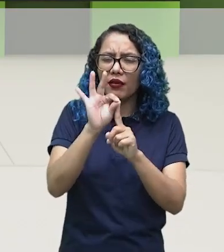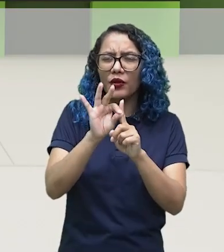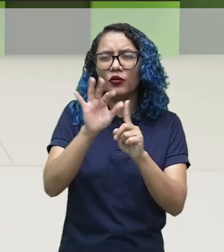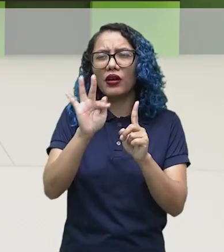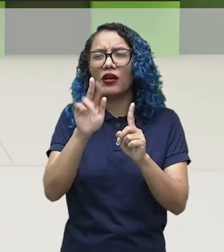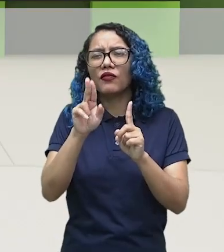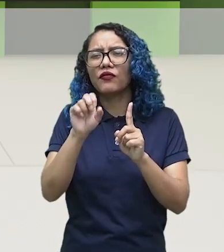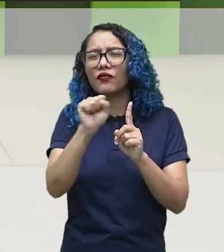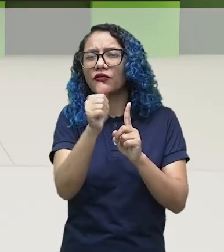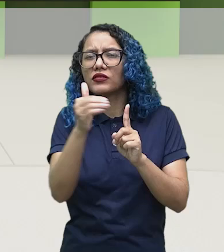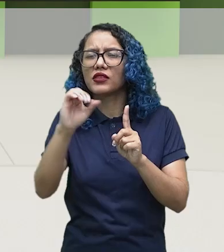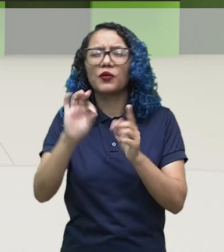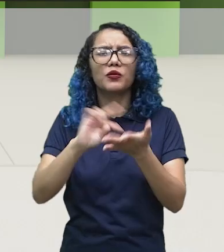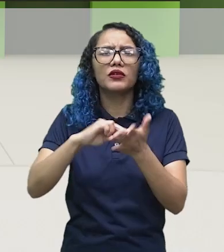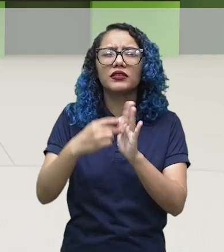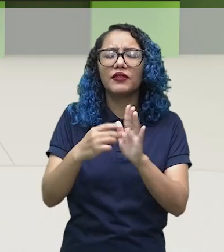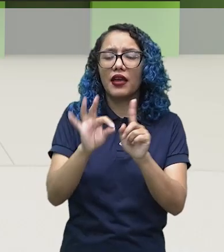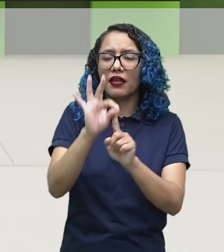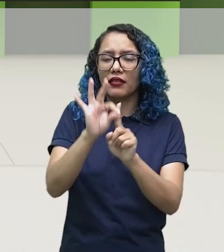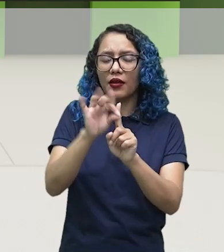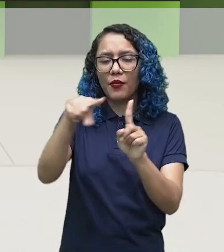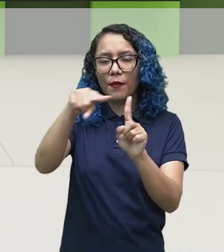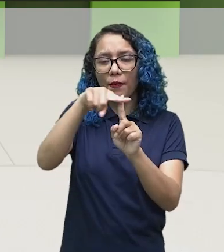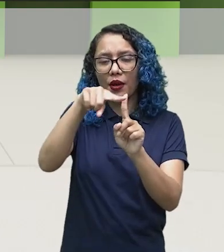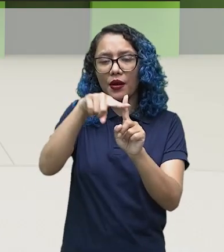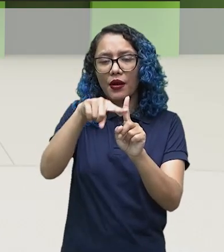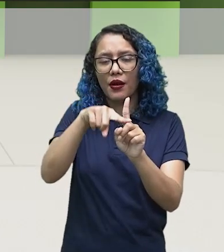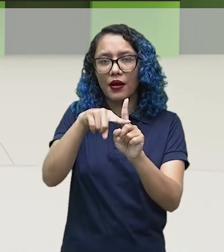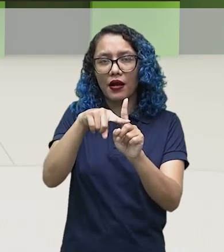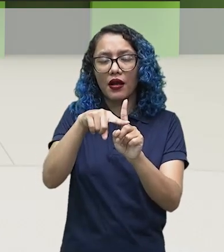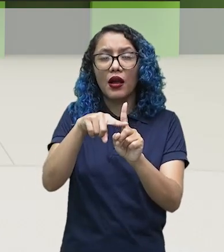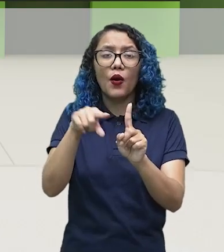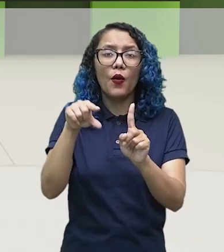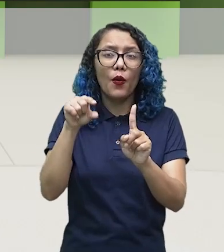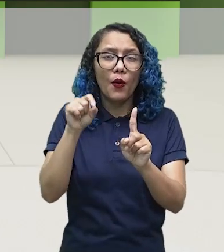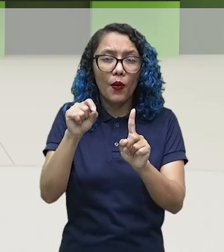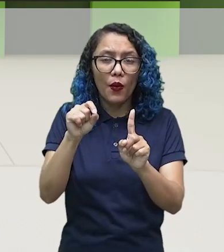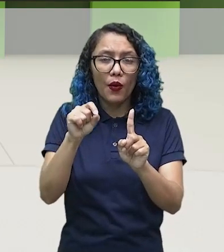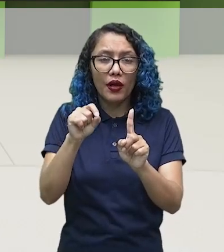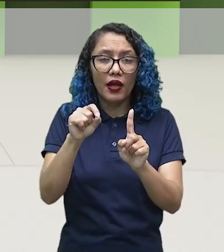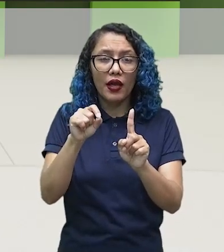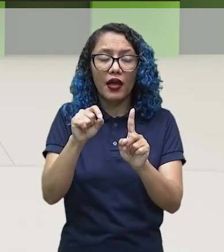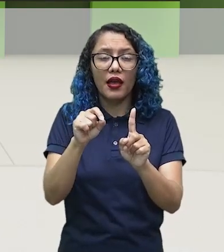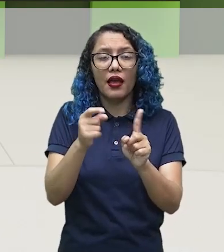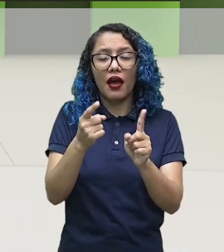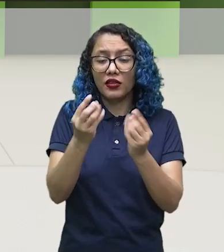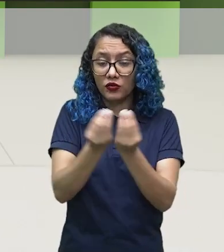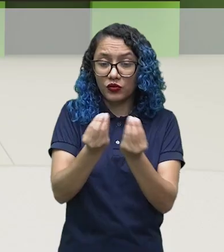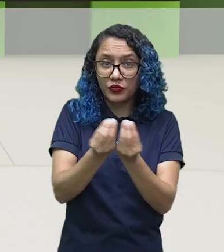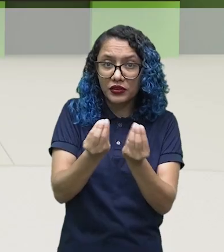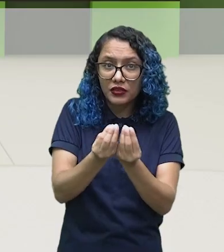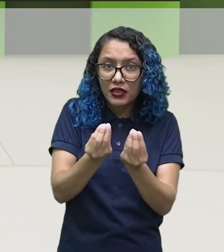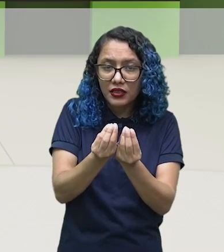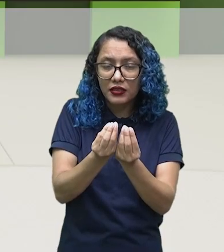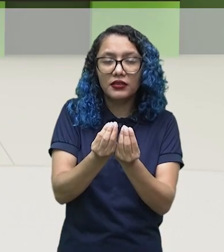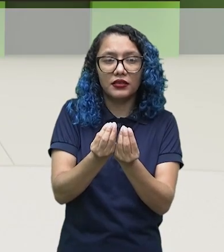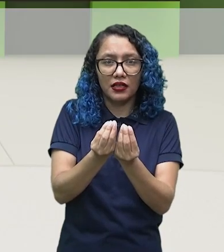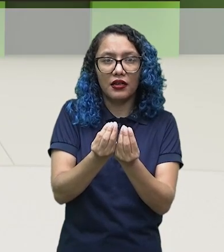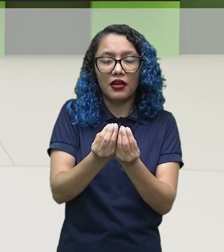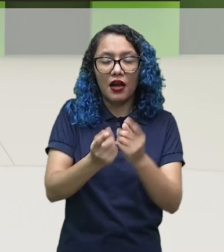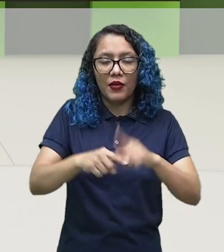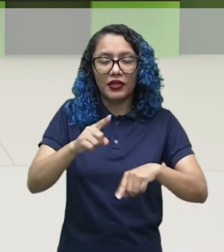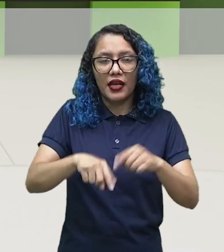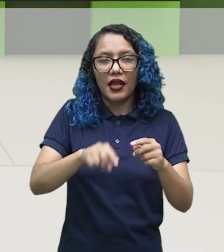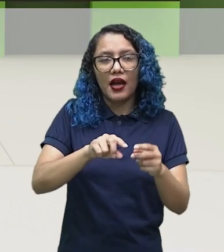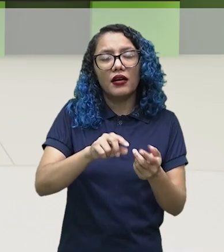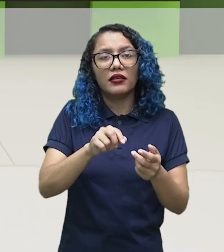aquela temperatura específica em que esse determinado material, essa determinada substância, passa